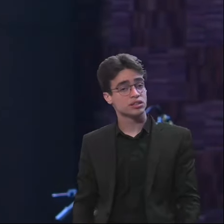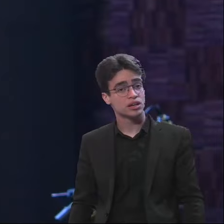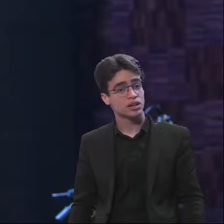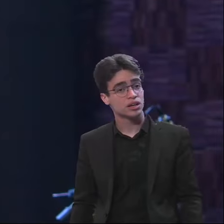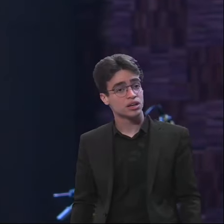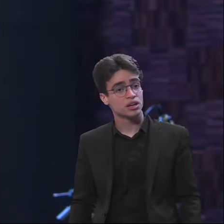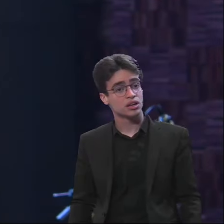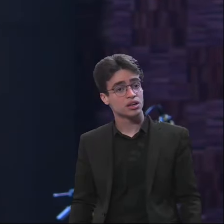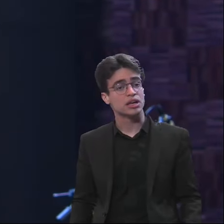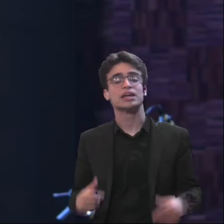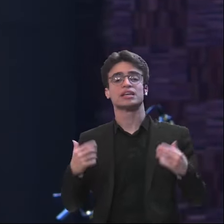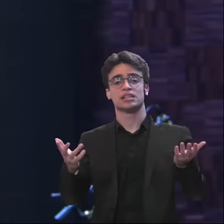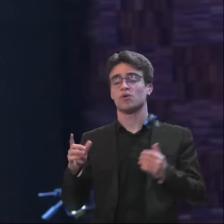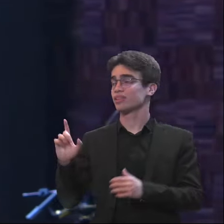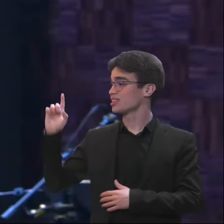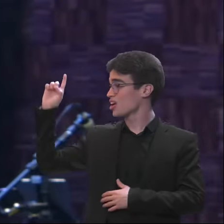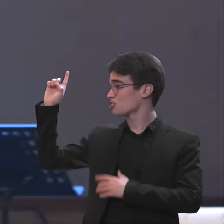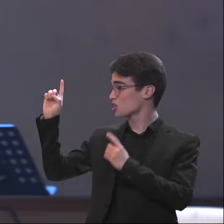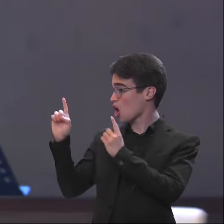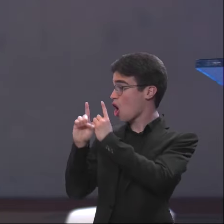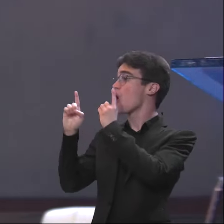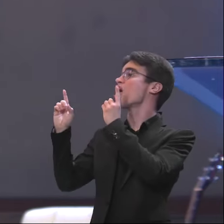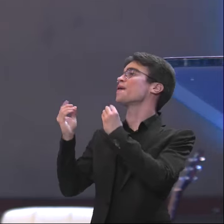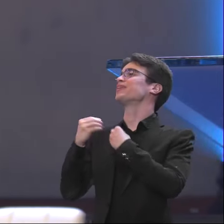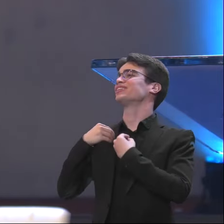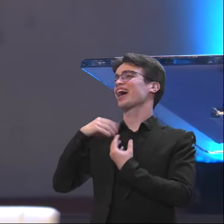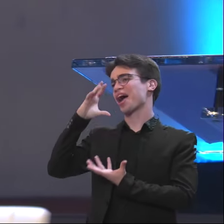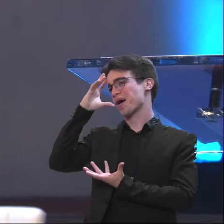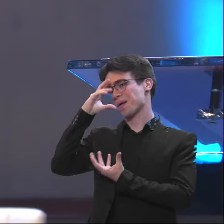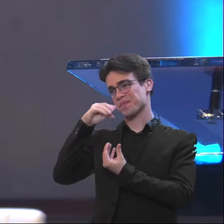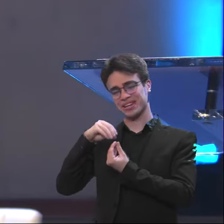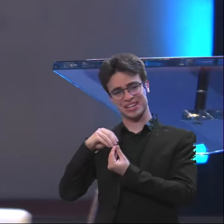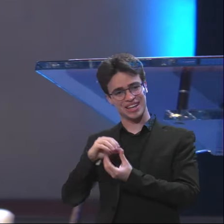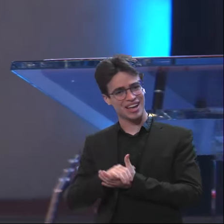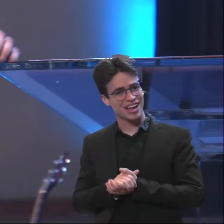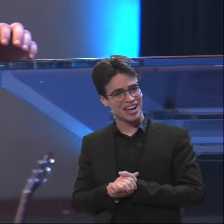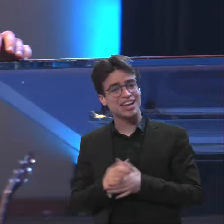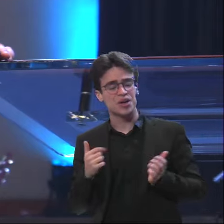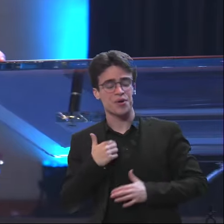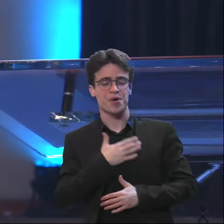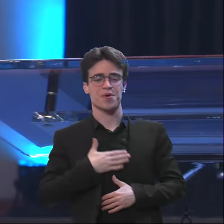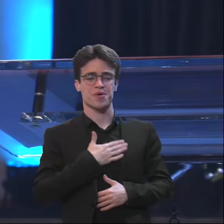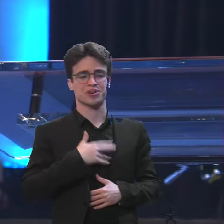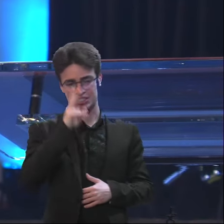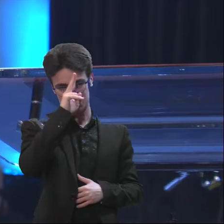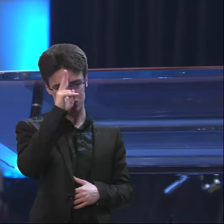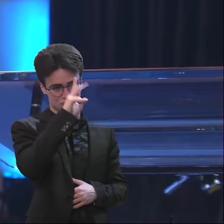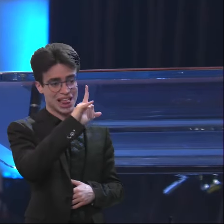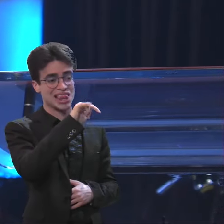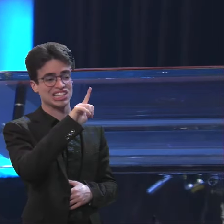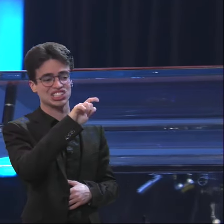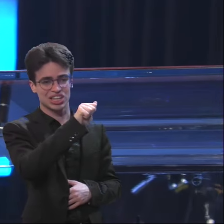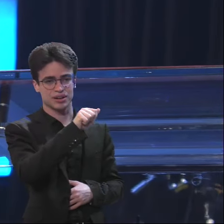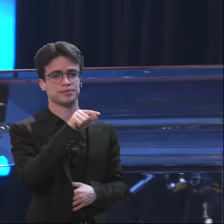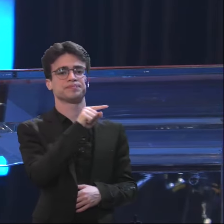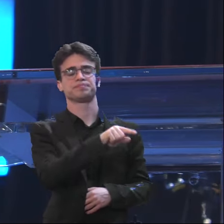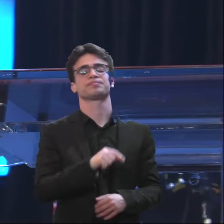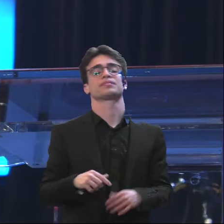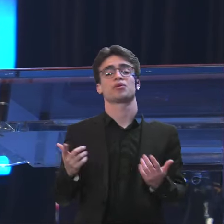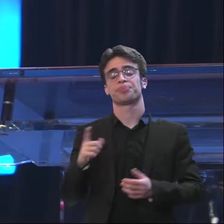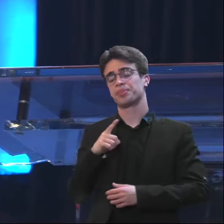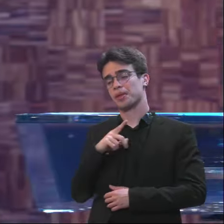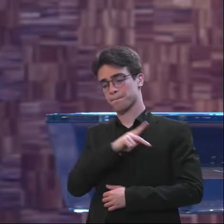nosso entendimento. Eu gosto da história de Lídia, a vendedora de púrpura. Quando Paulo e Silas chegam na cidade de Filipos,